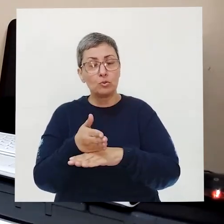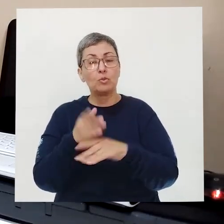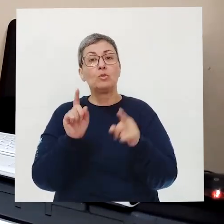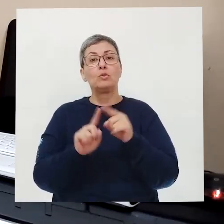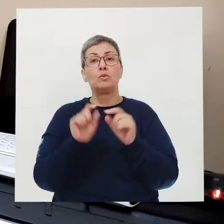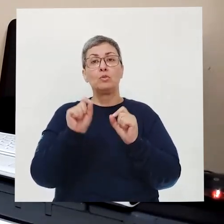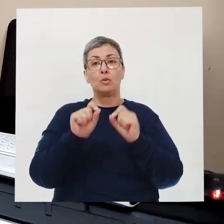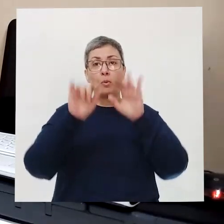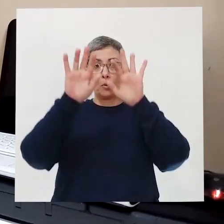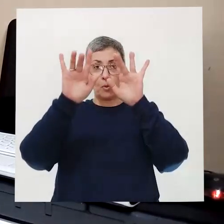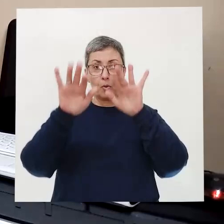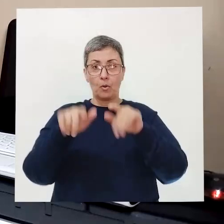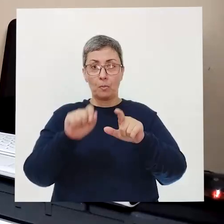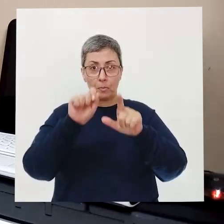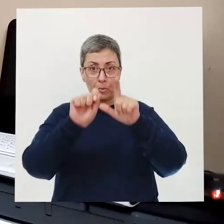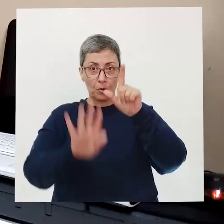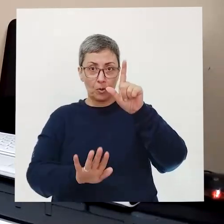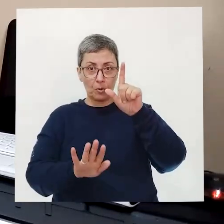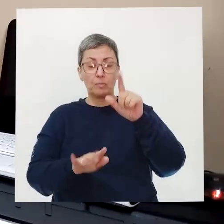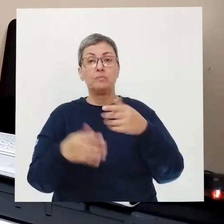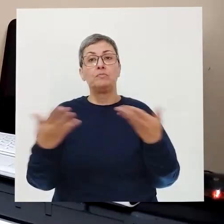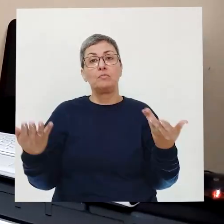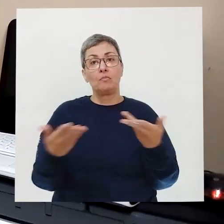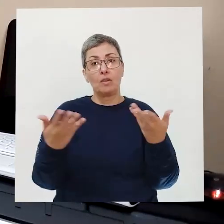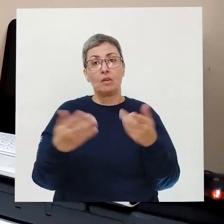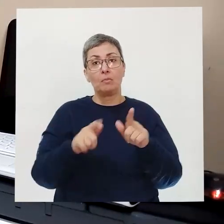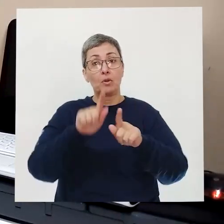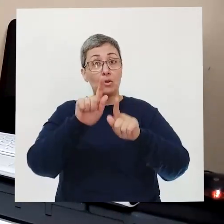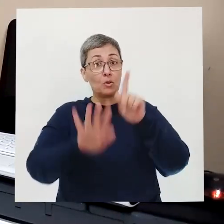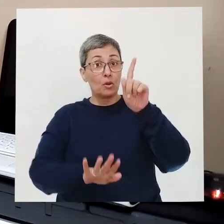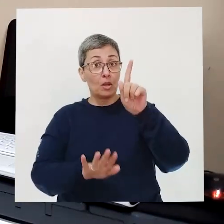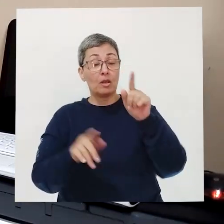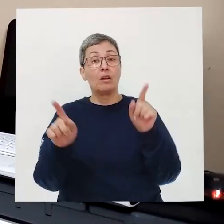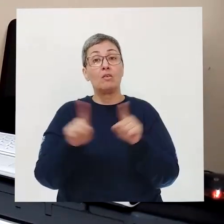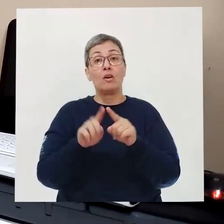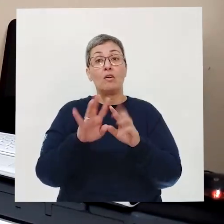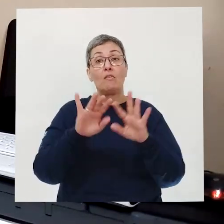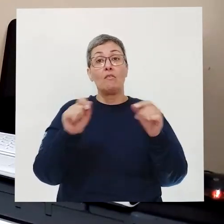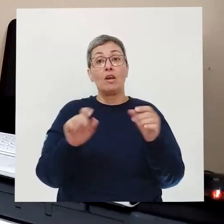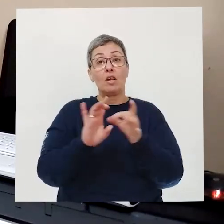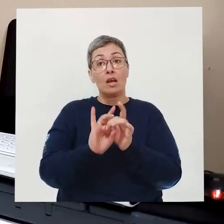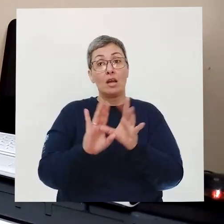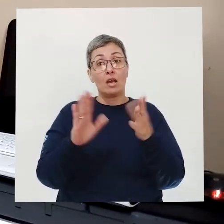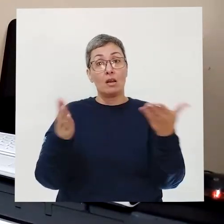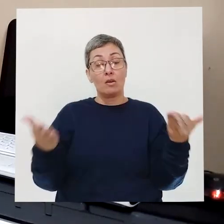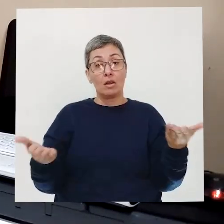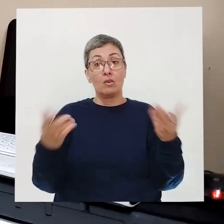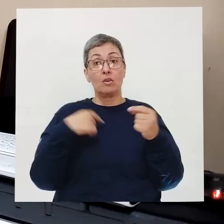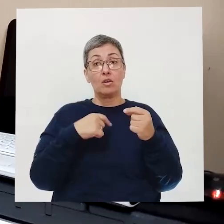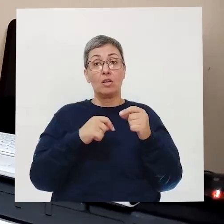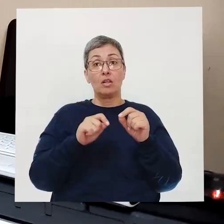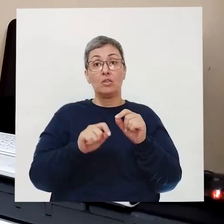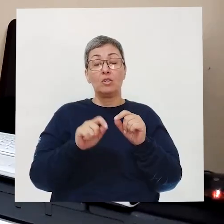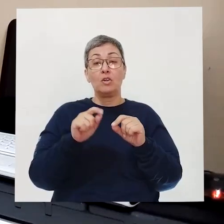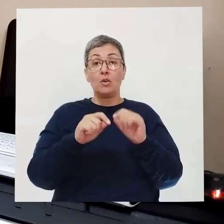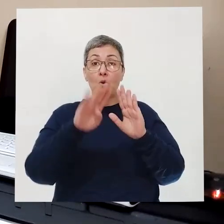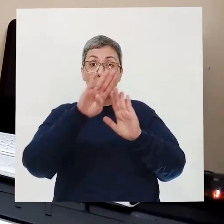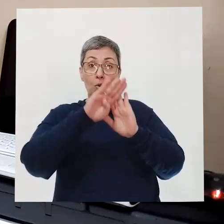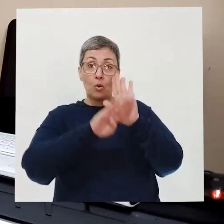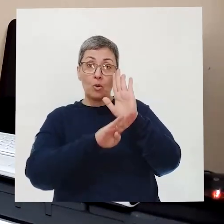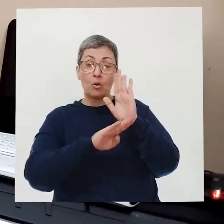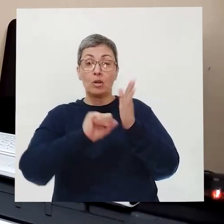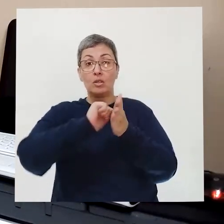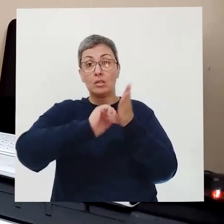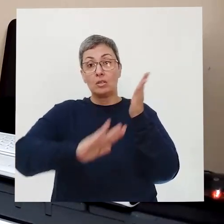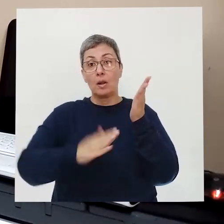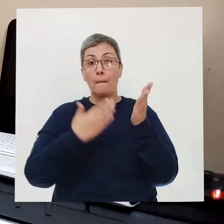está lá no Google Forms. E esse Google Forms vai ficar disposto para vocês no roteiro de atividades,